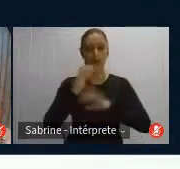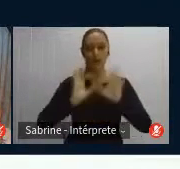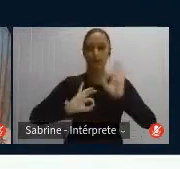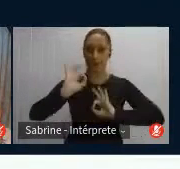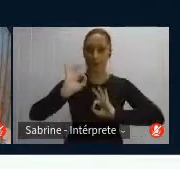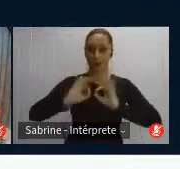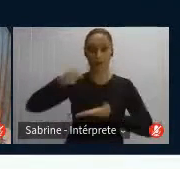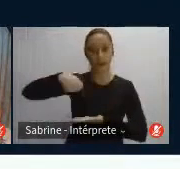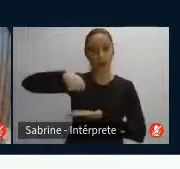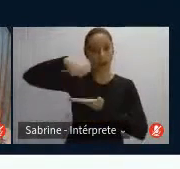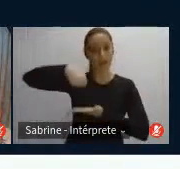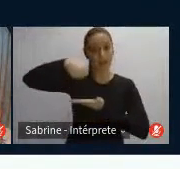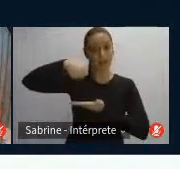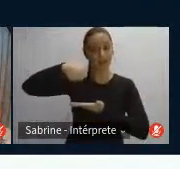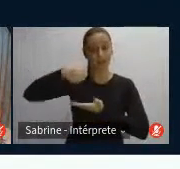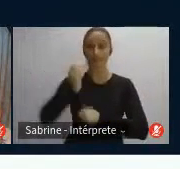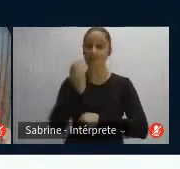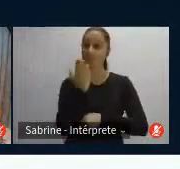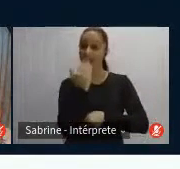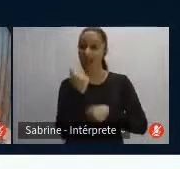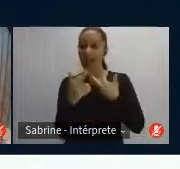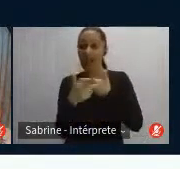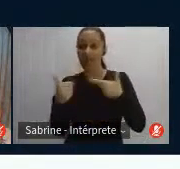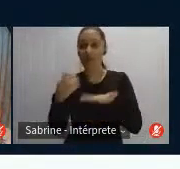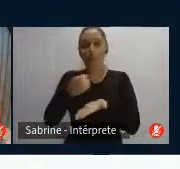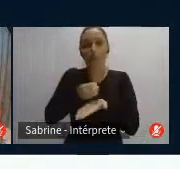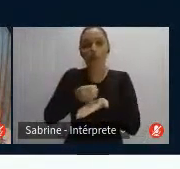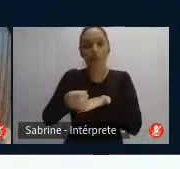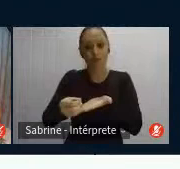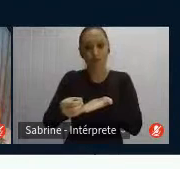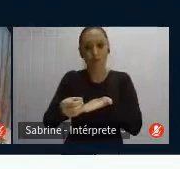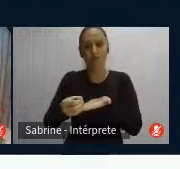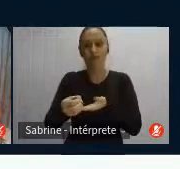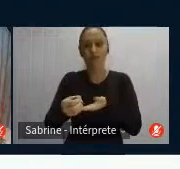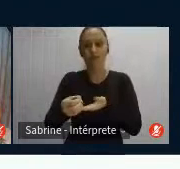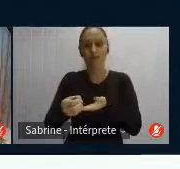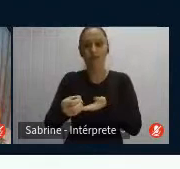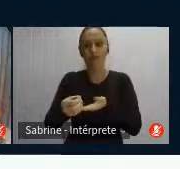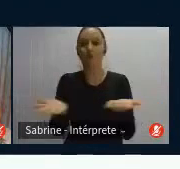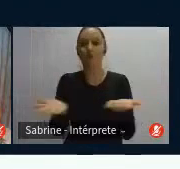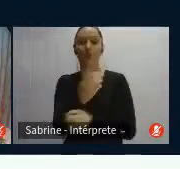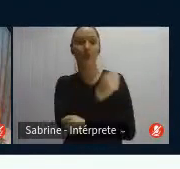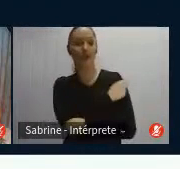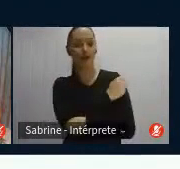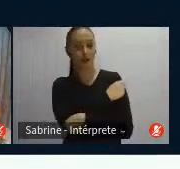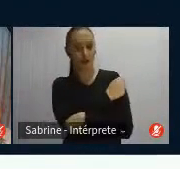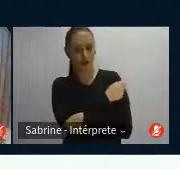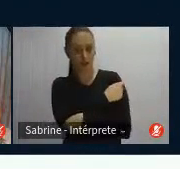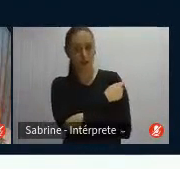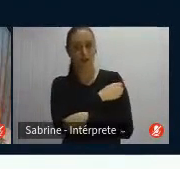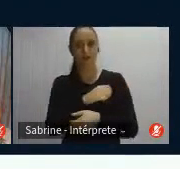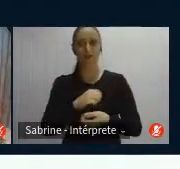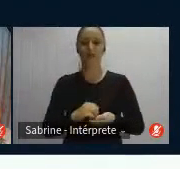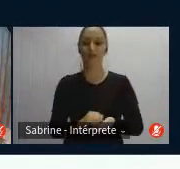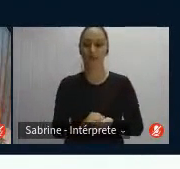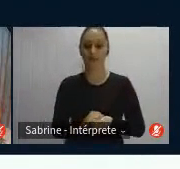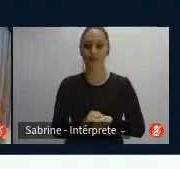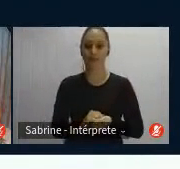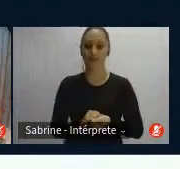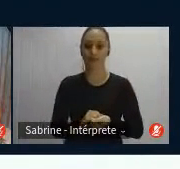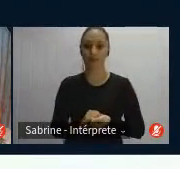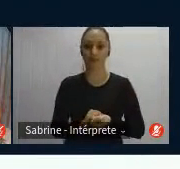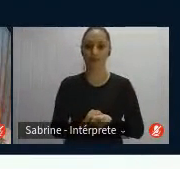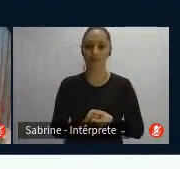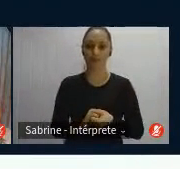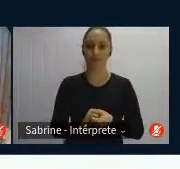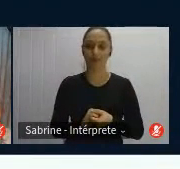também orgânicos, né, e foram distribuídos aos estudantes dos nossos, que estão no grupo